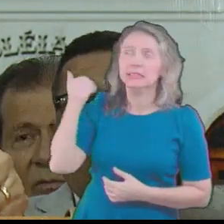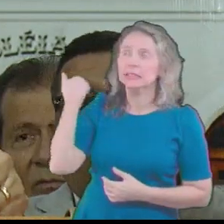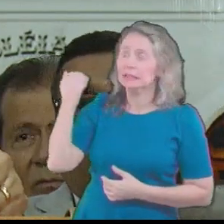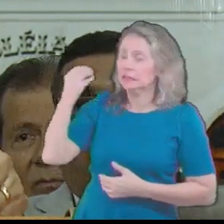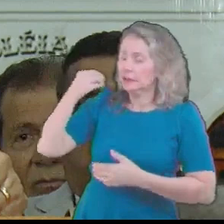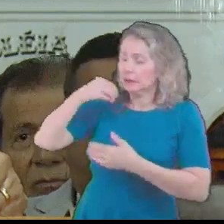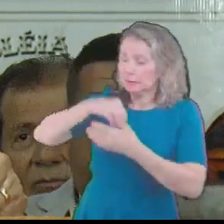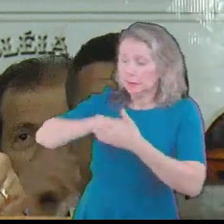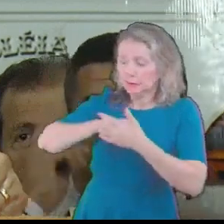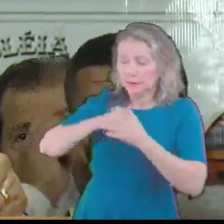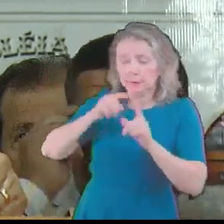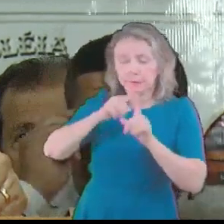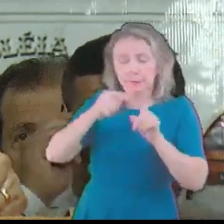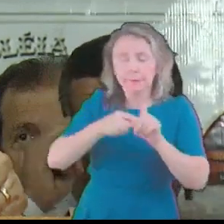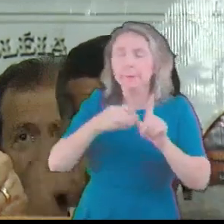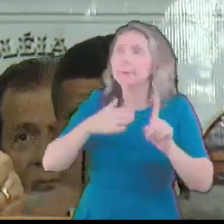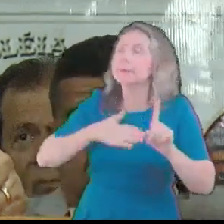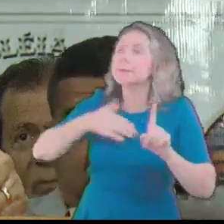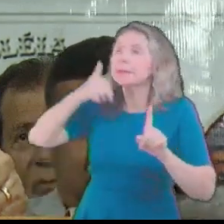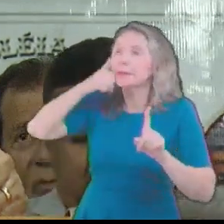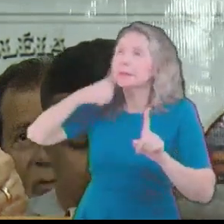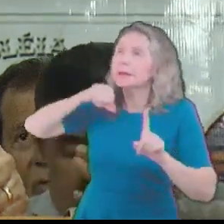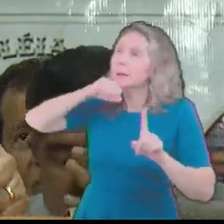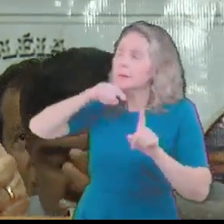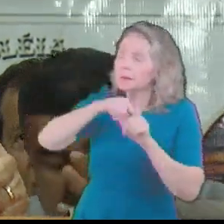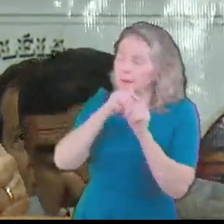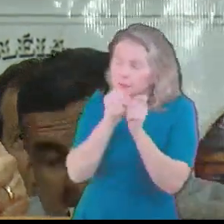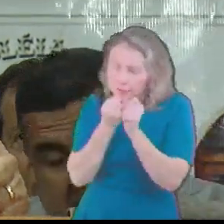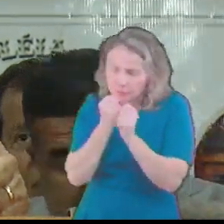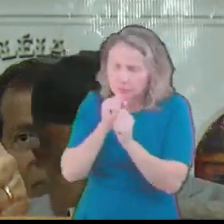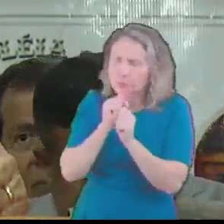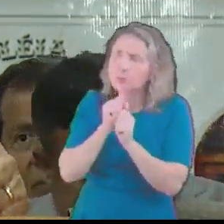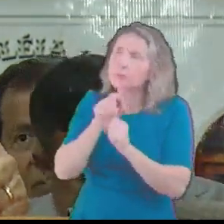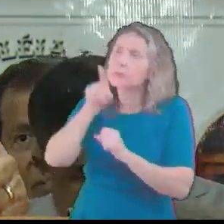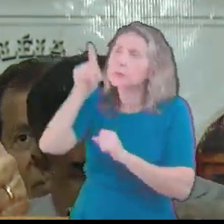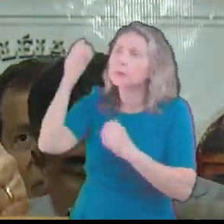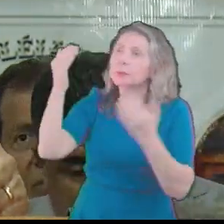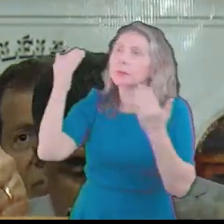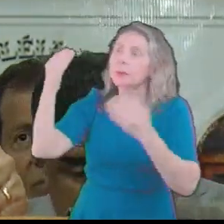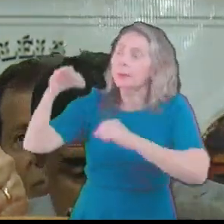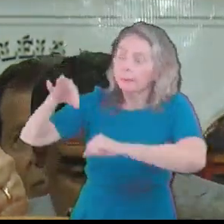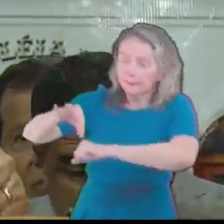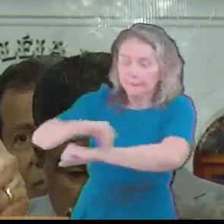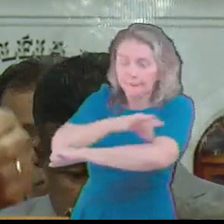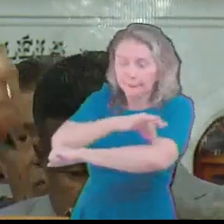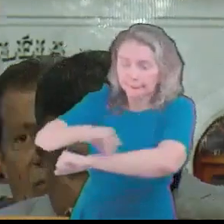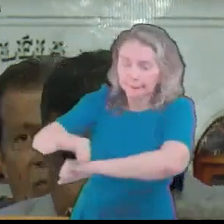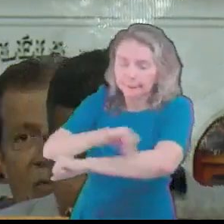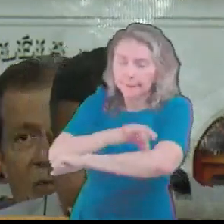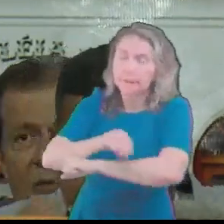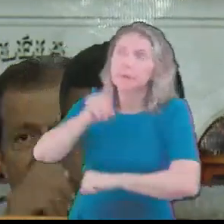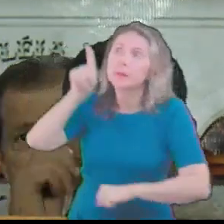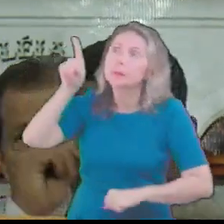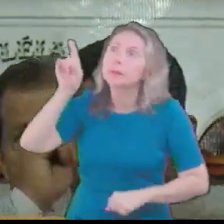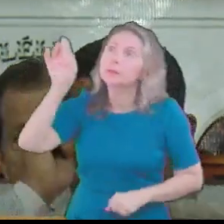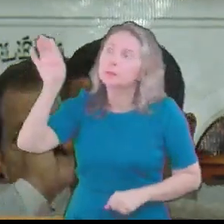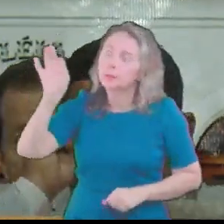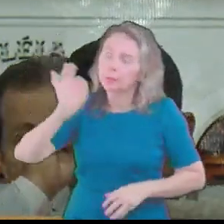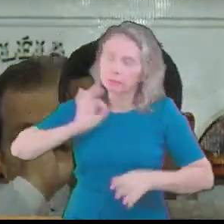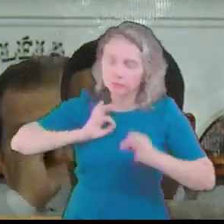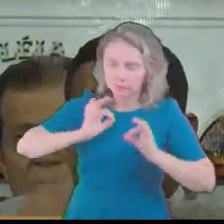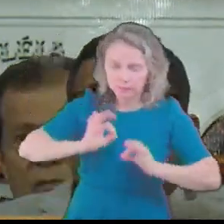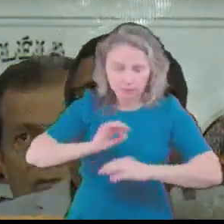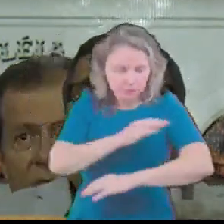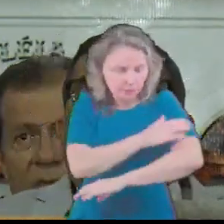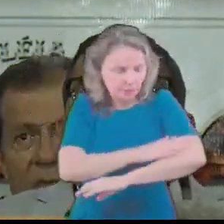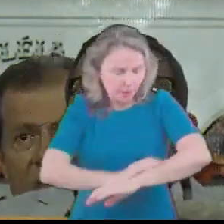mãe. E como um arquiteto perito, tu me entristeceste dentro